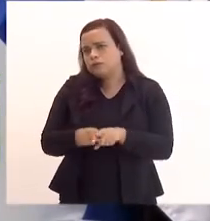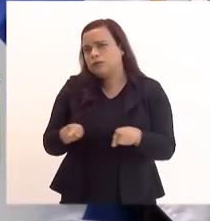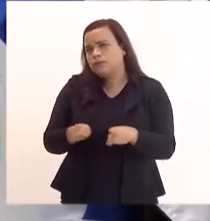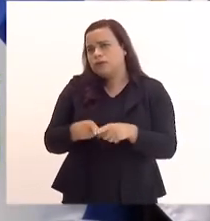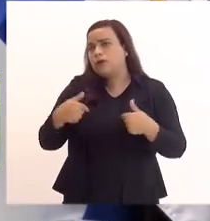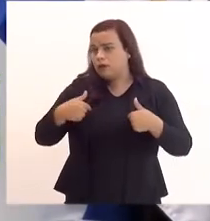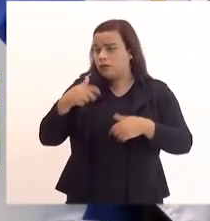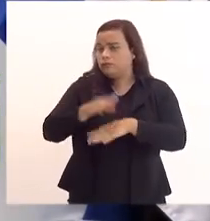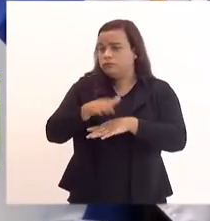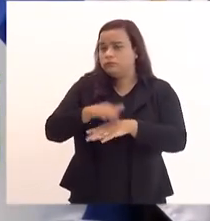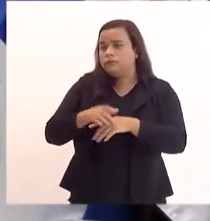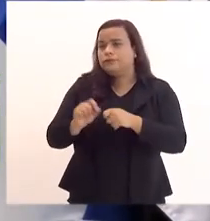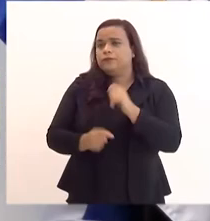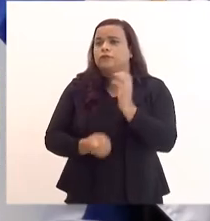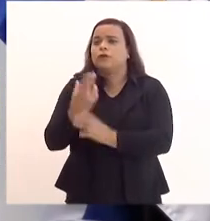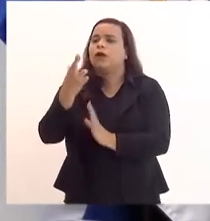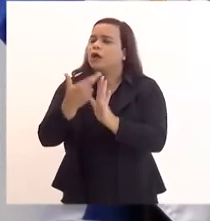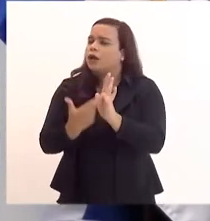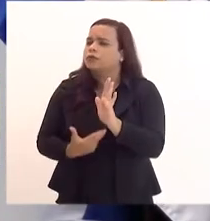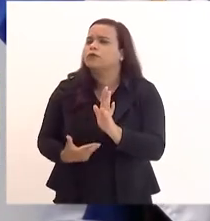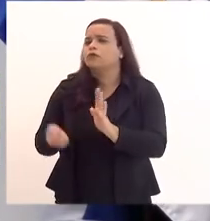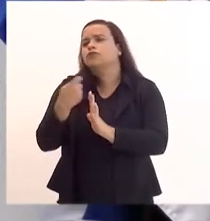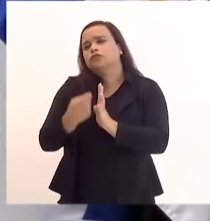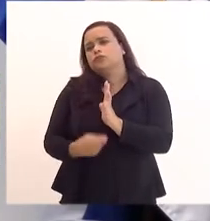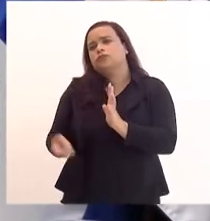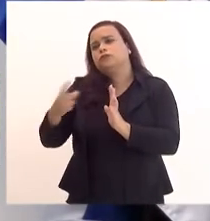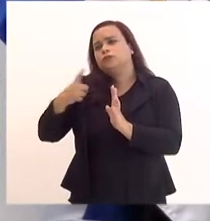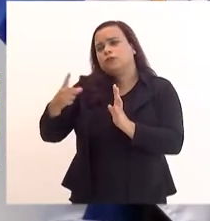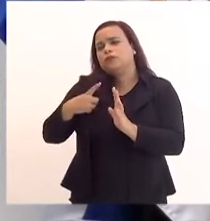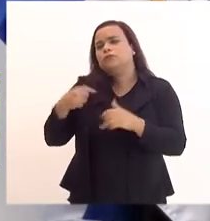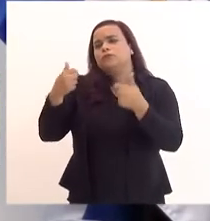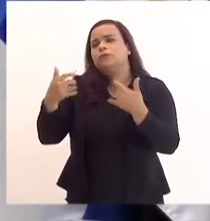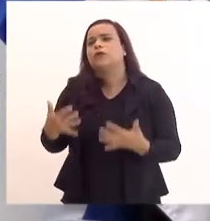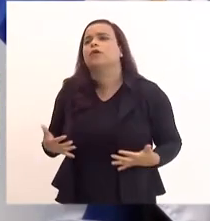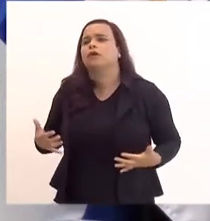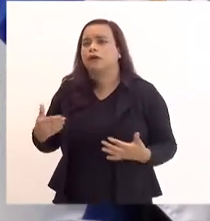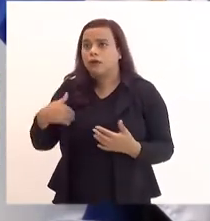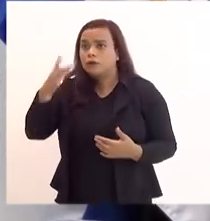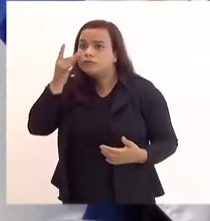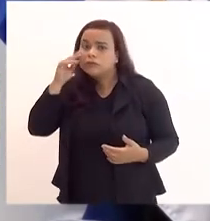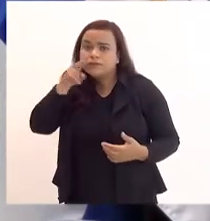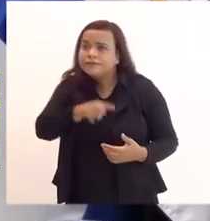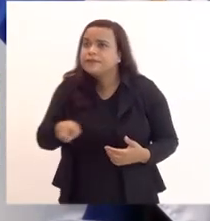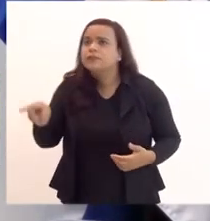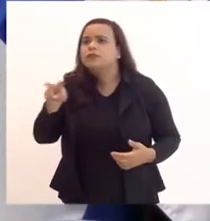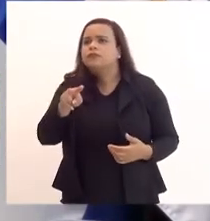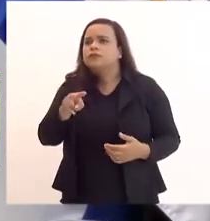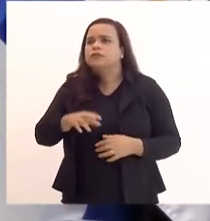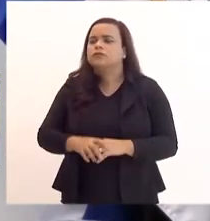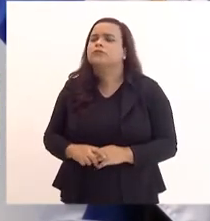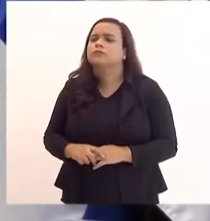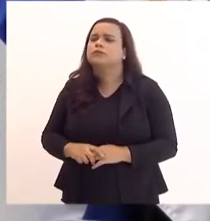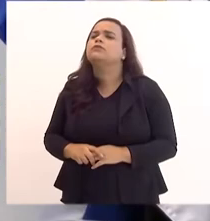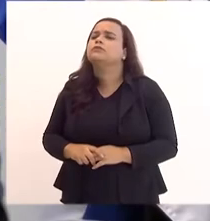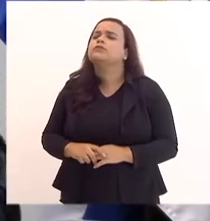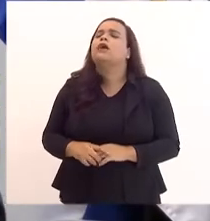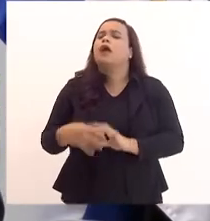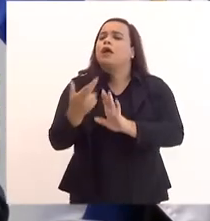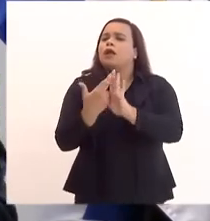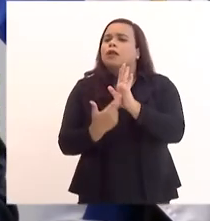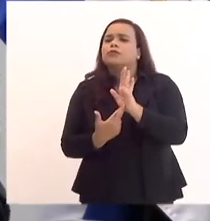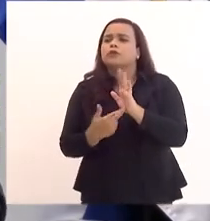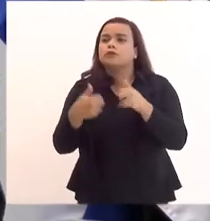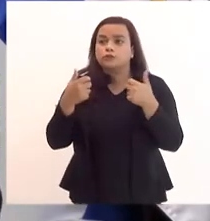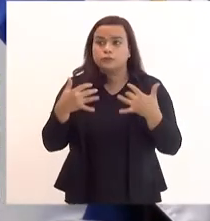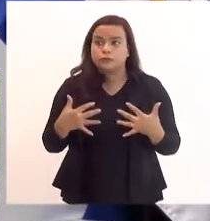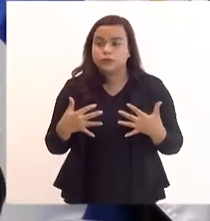fiz um relatório que foi escrito... Deputado, eu sou testemunha para dizer... Foi um relatório escrito... Fizemos